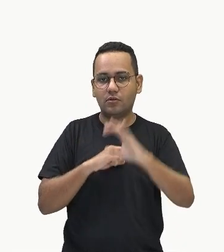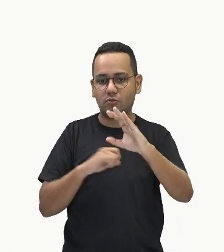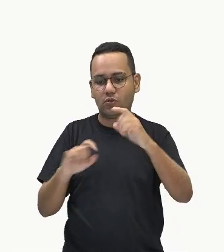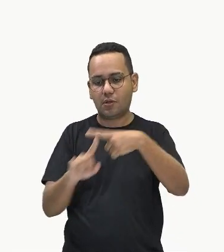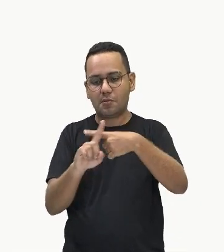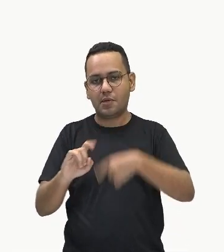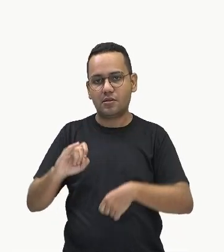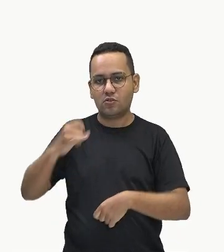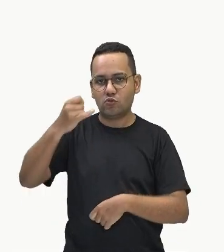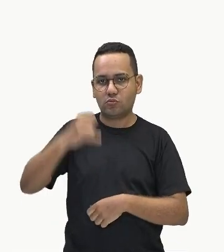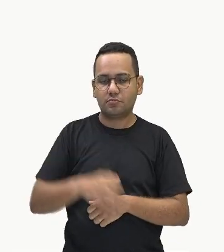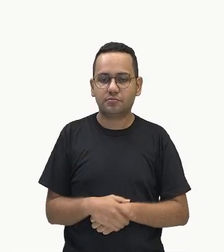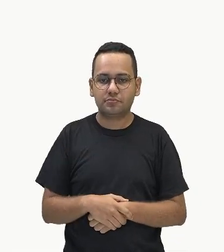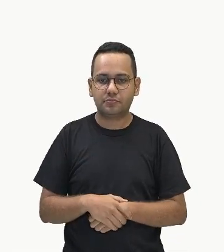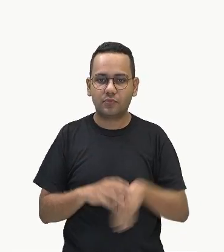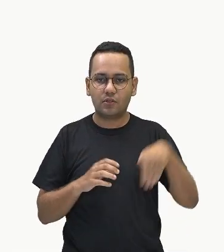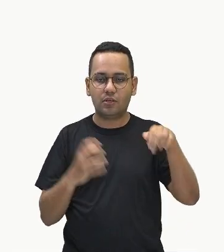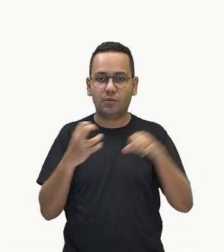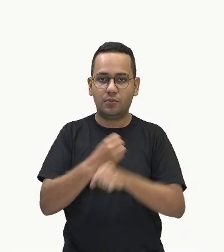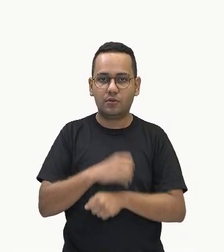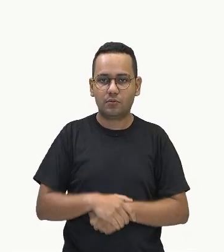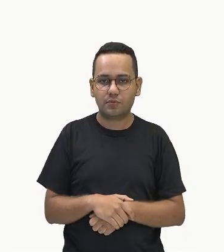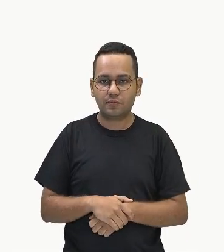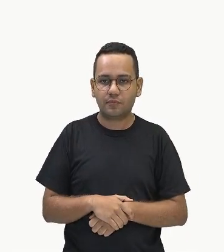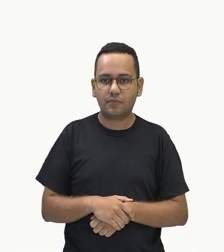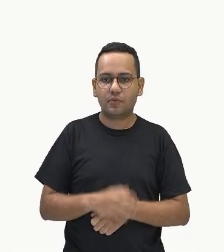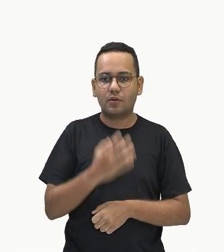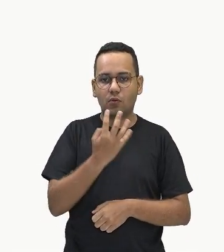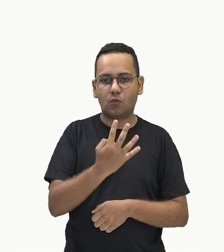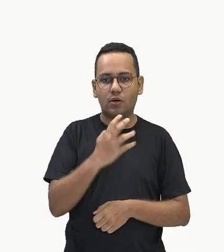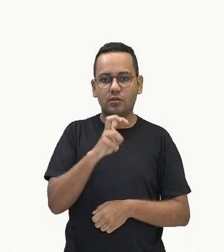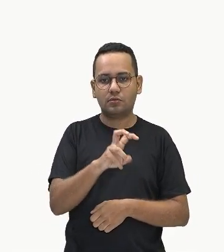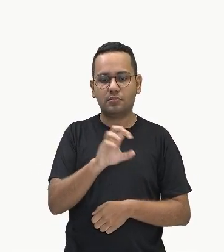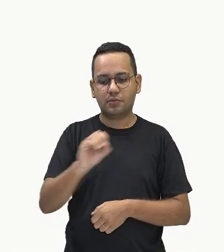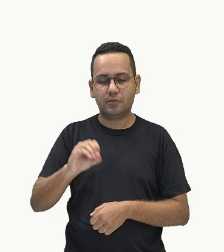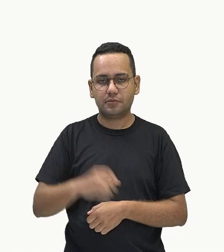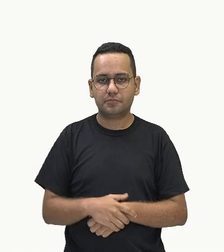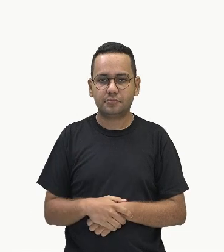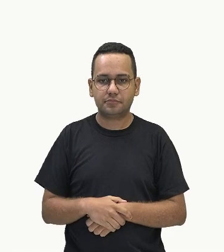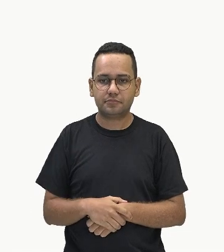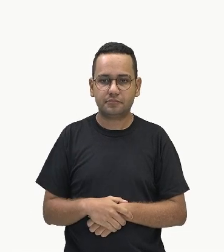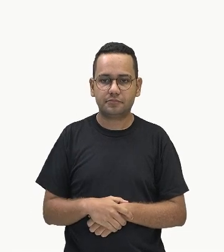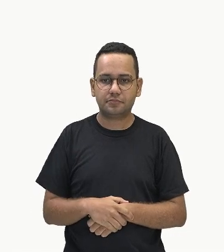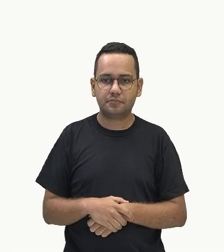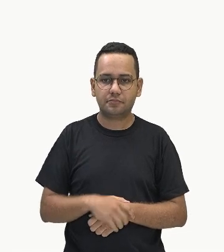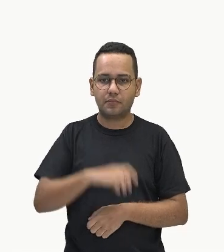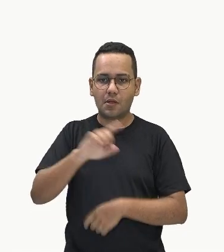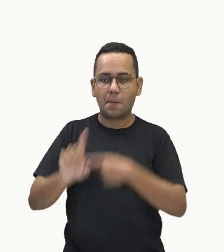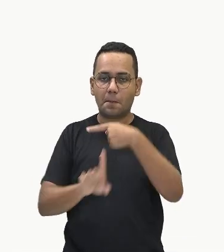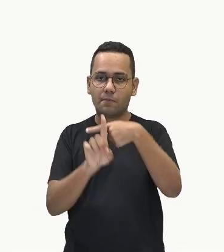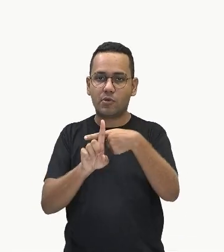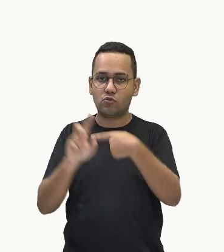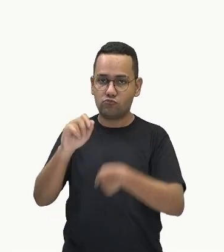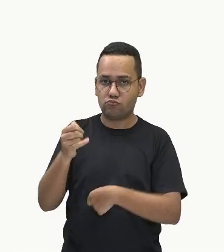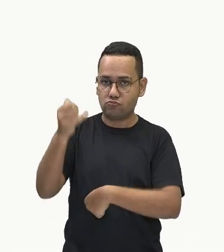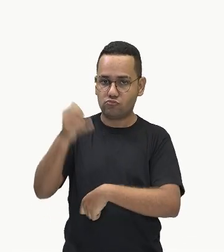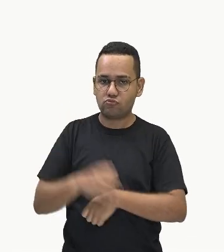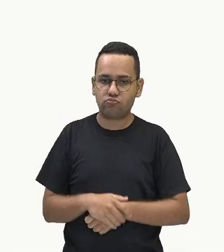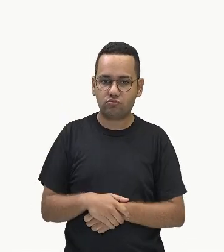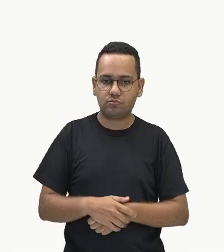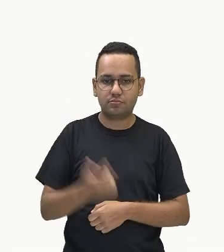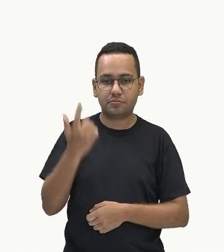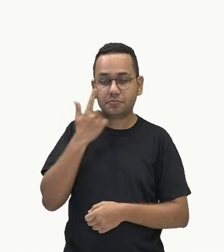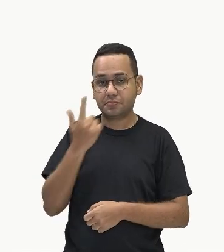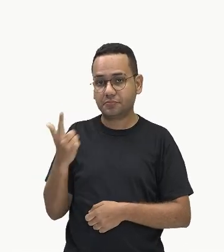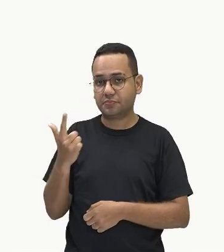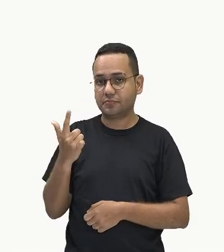juros. Como capital foi de 4.500, mais o meu juros, que foi de